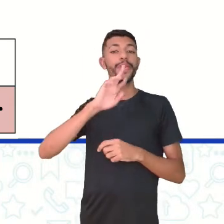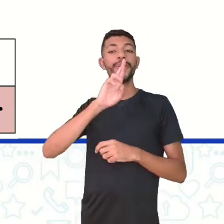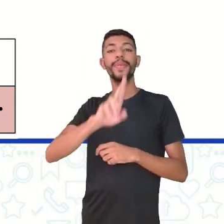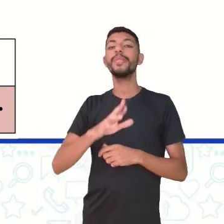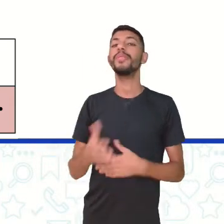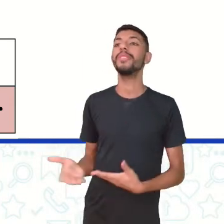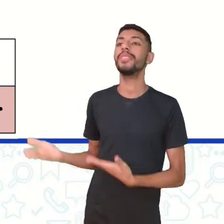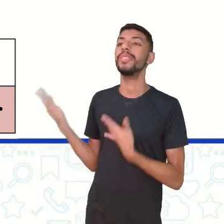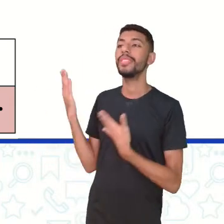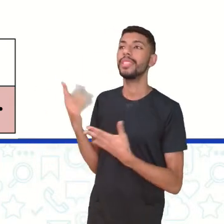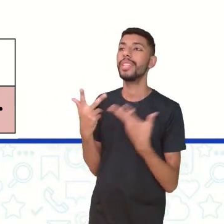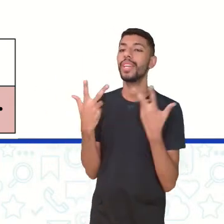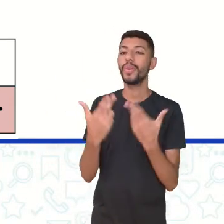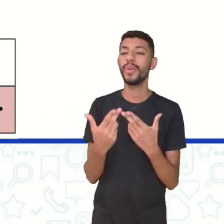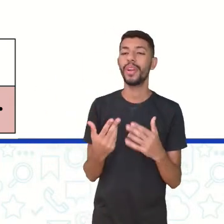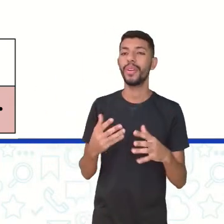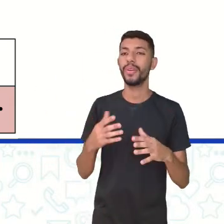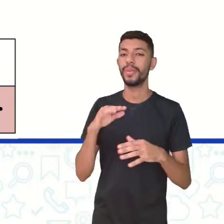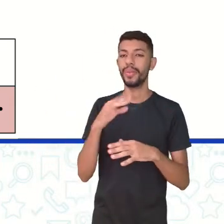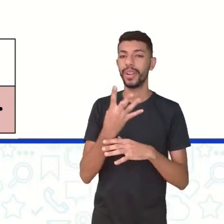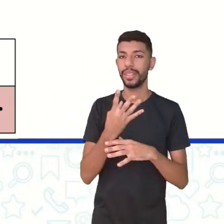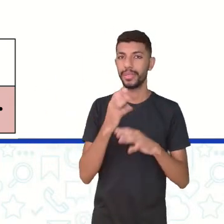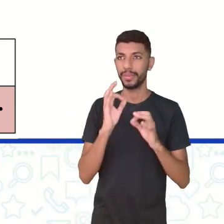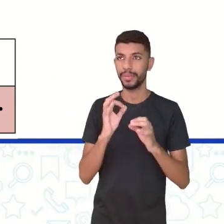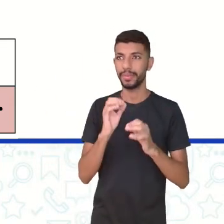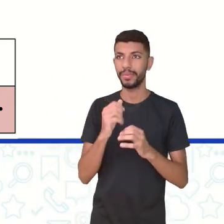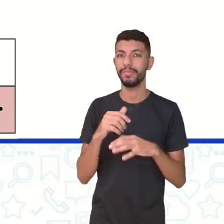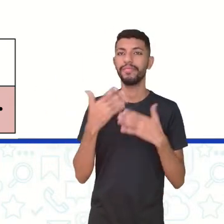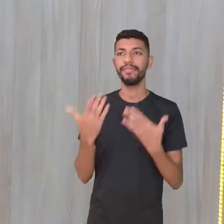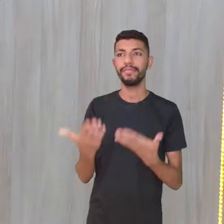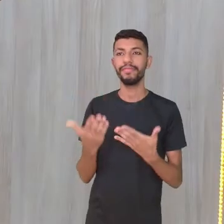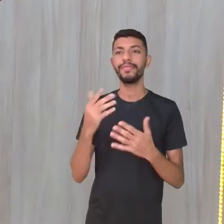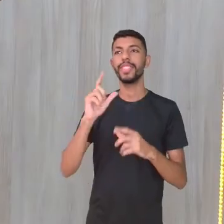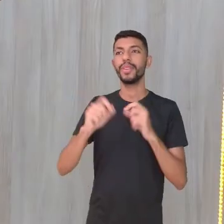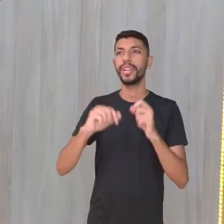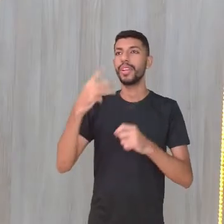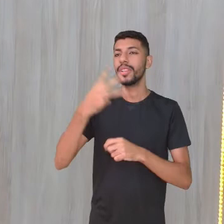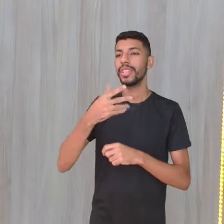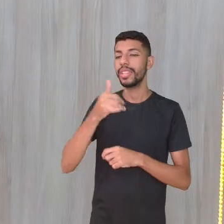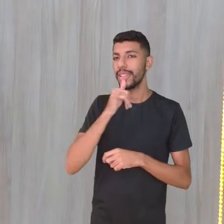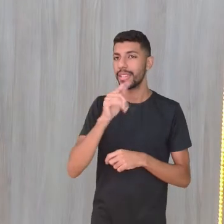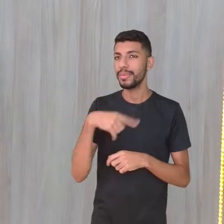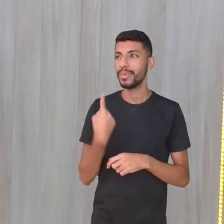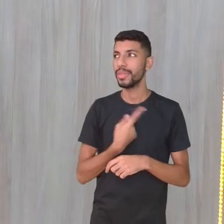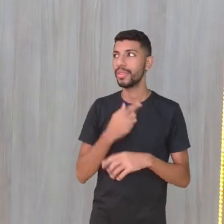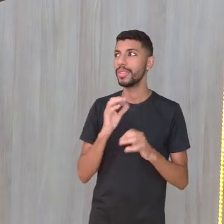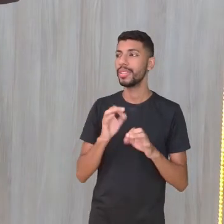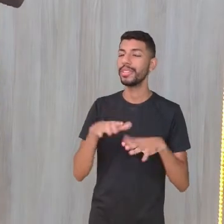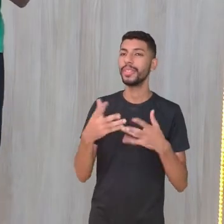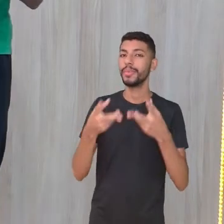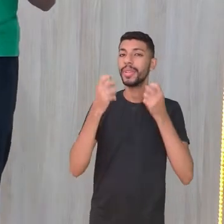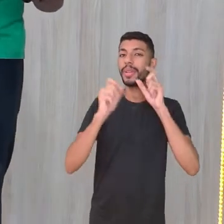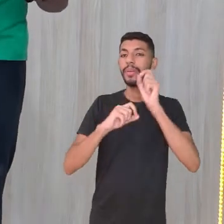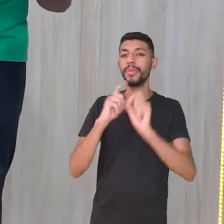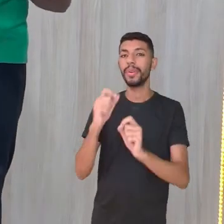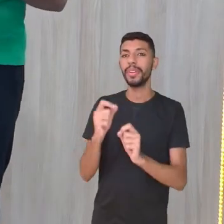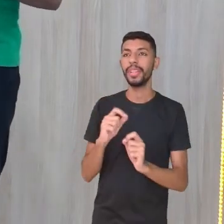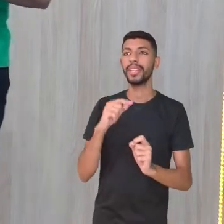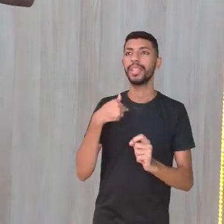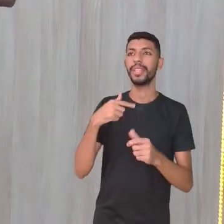essa resposta aí igual a 4, beleza? Esse é o nosso terceiro caso. Então, você pode notar que quando eu